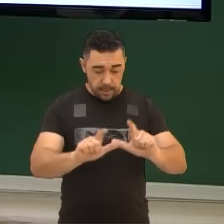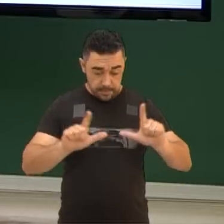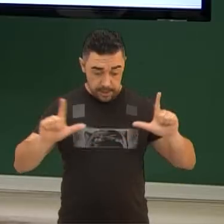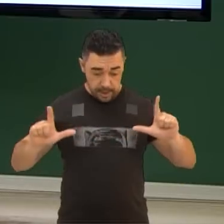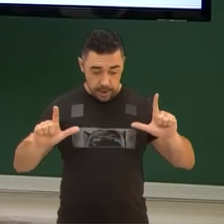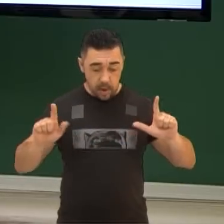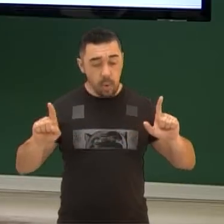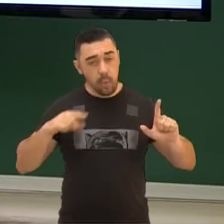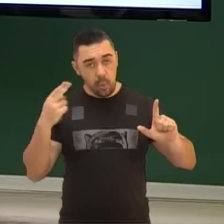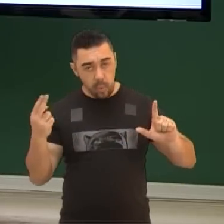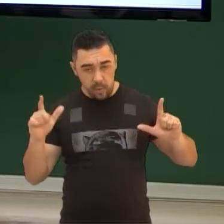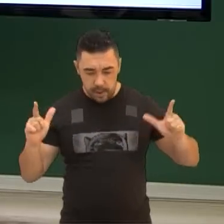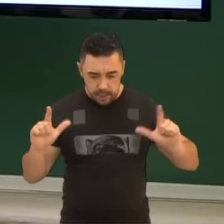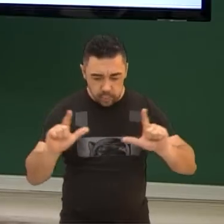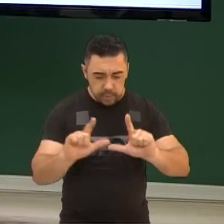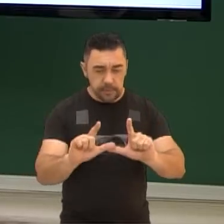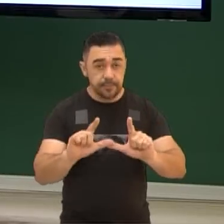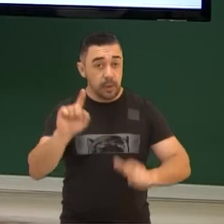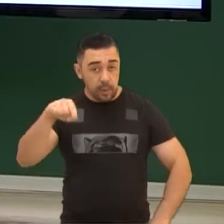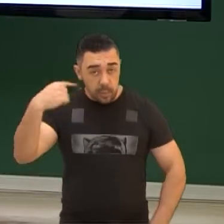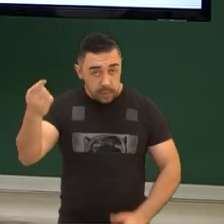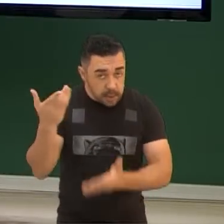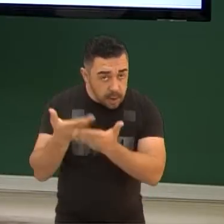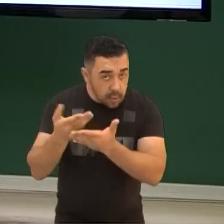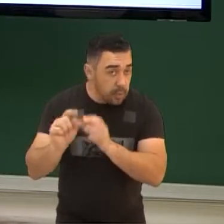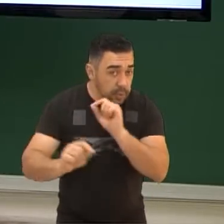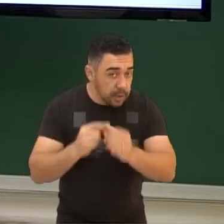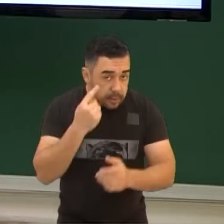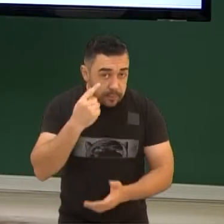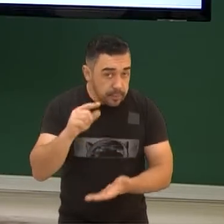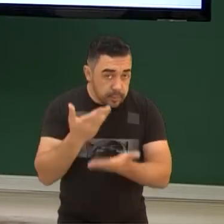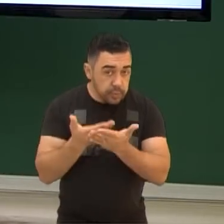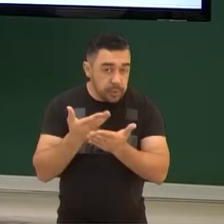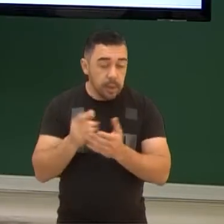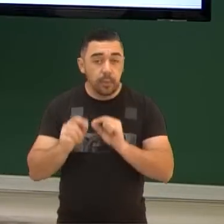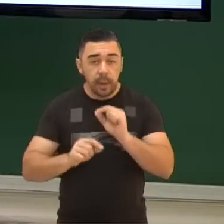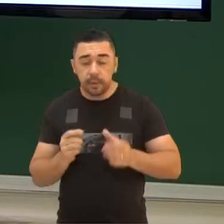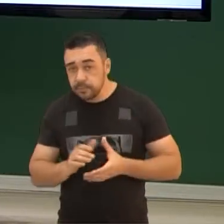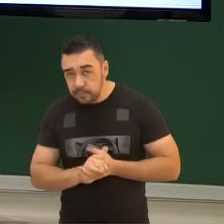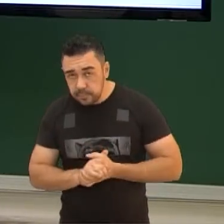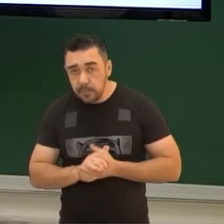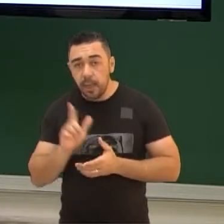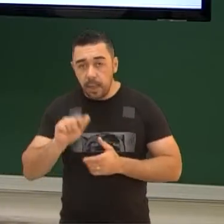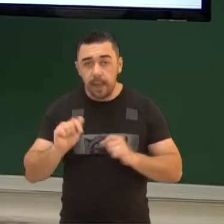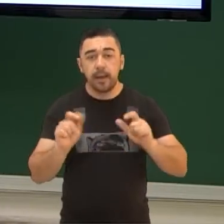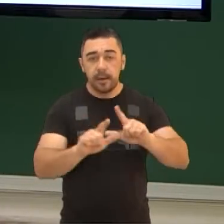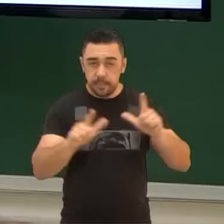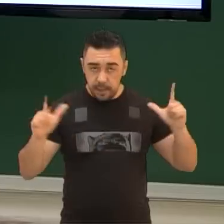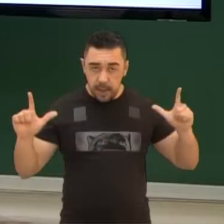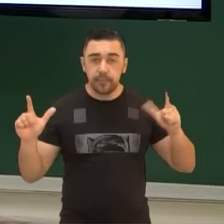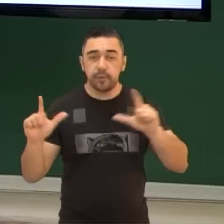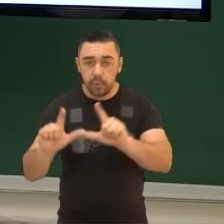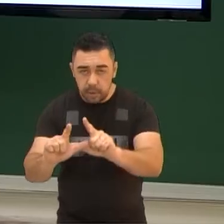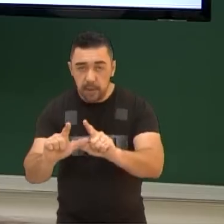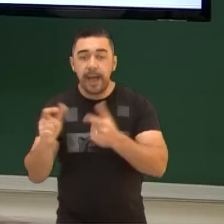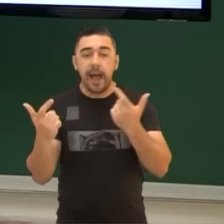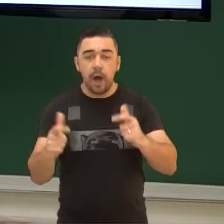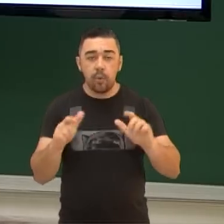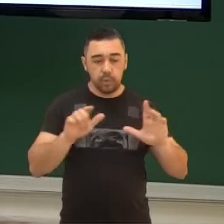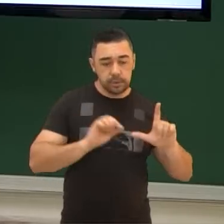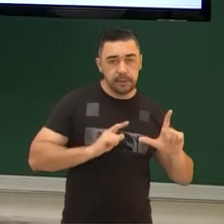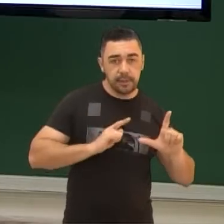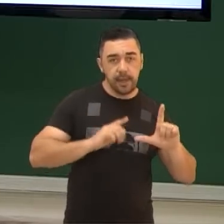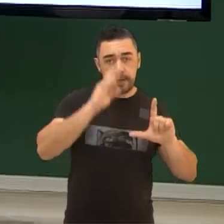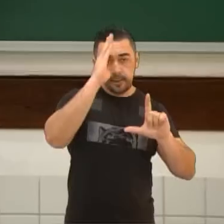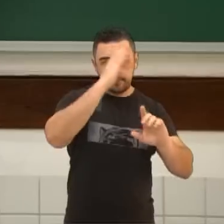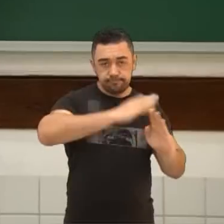reduzir as figuras, não é? E na próxima aula, o que nós vamos estudar? Olha só, ampliar e reduzir figuras no plano